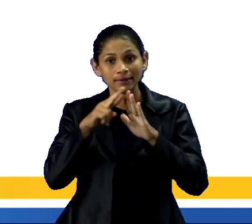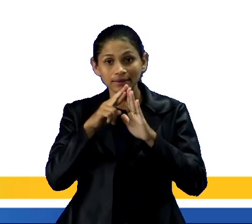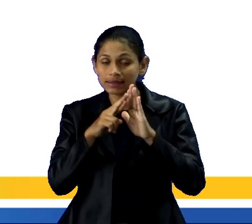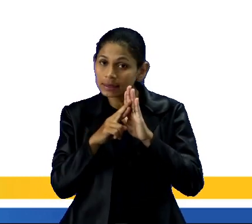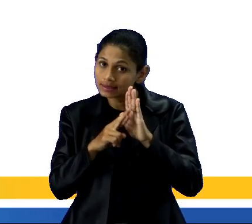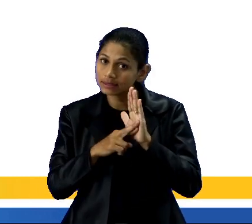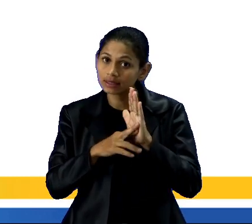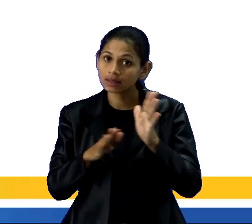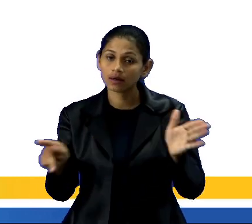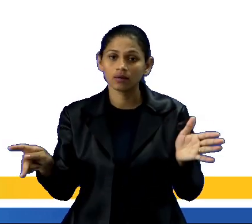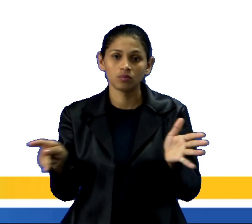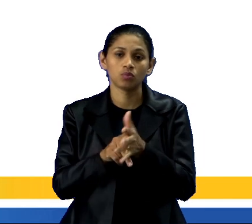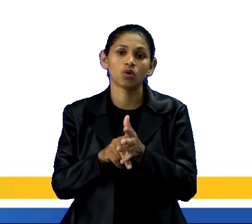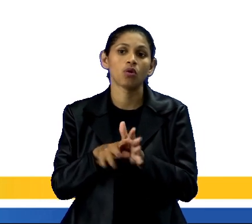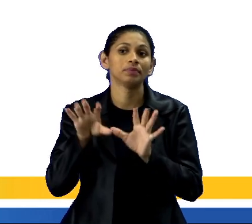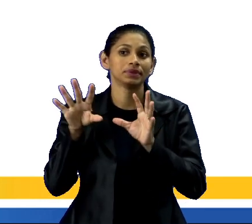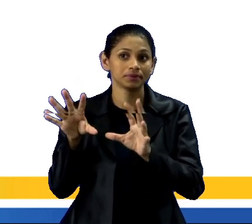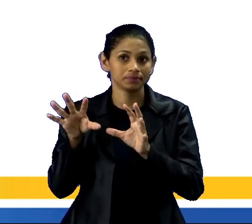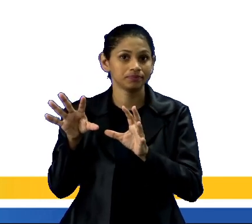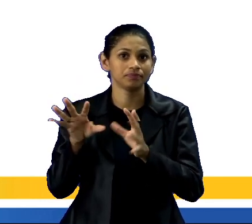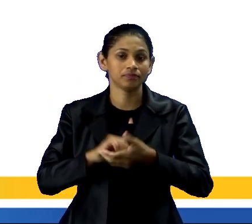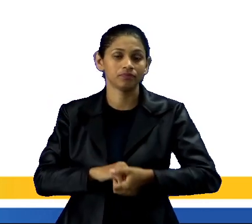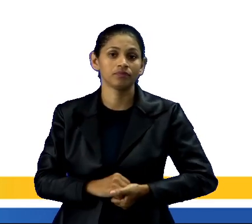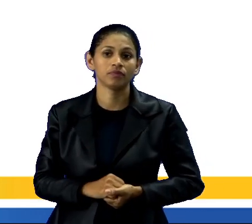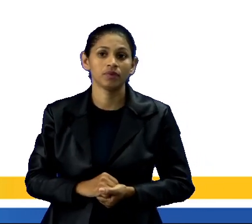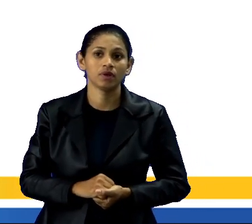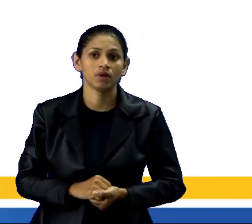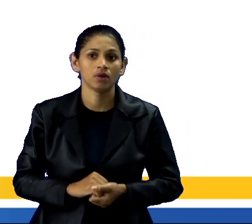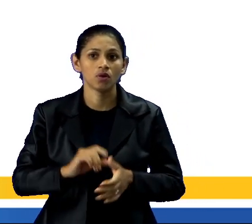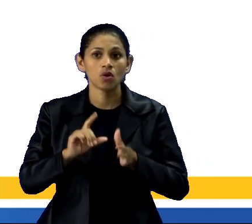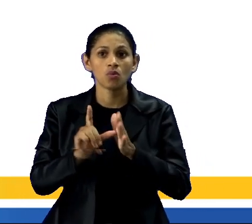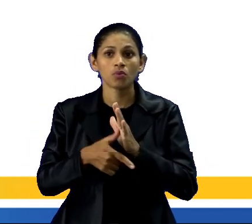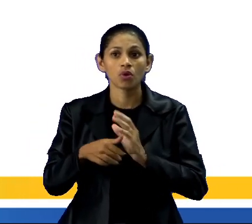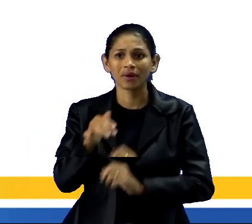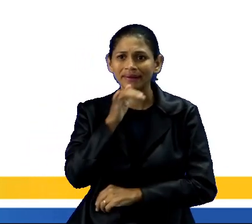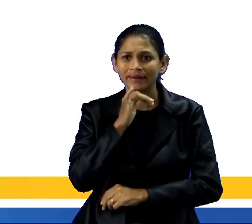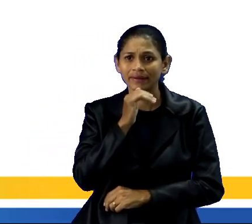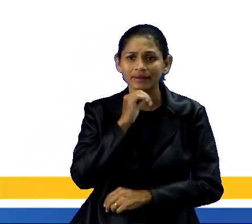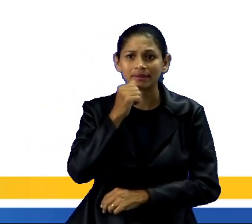ok? No próximo exemplo, nós temos